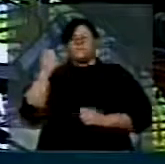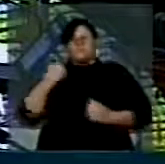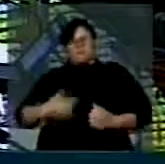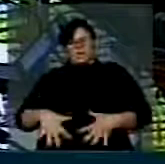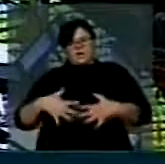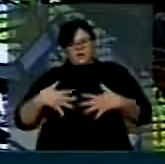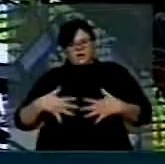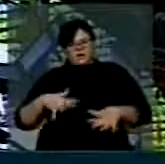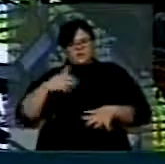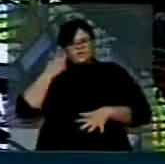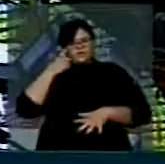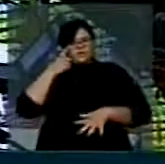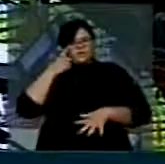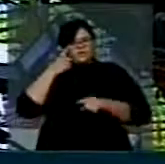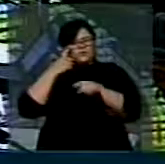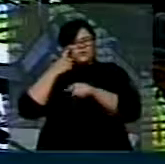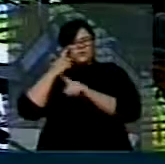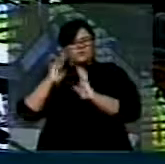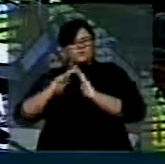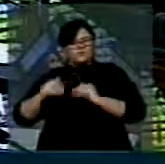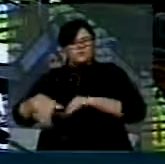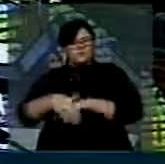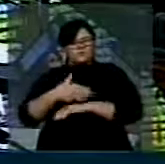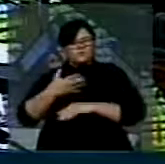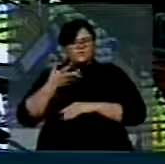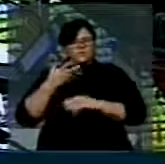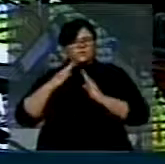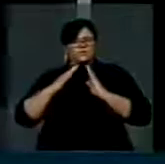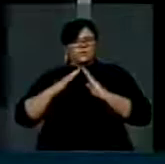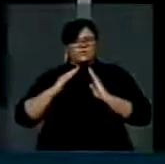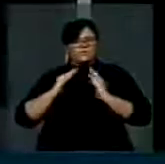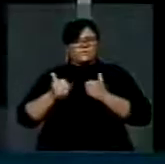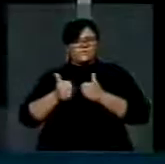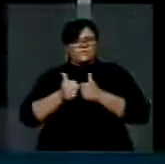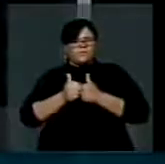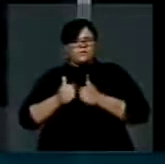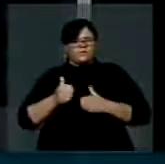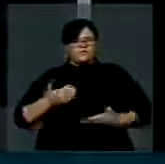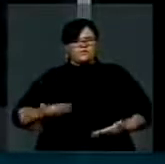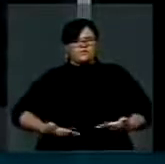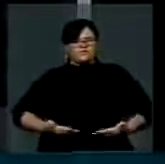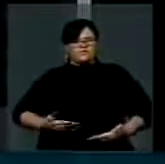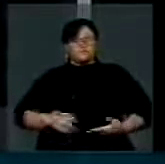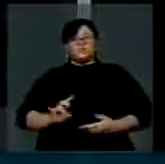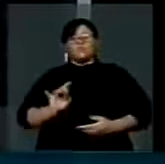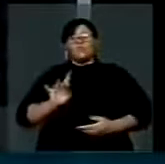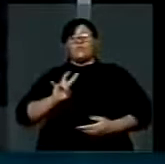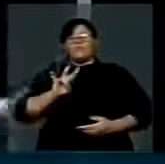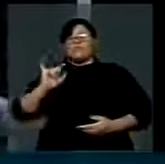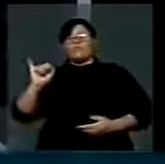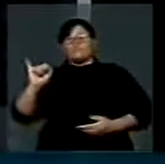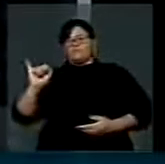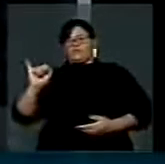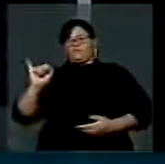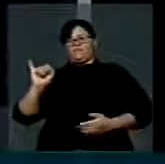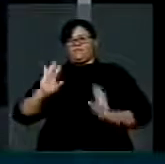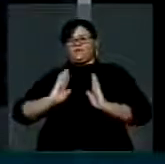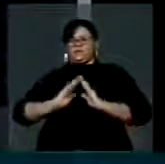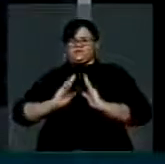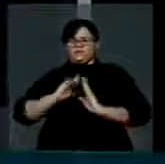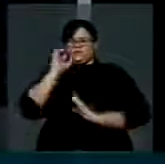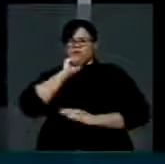olha pensando que é um morador de rua, na realidade está morando na rua para ficar perto do serviço, ele só vai aos finais de semana para casa. Esse é um outro